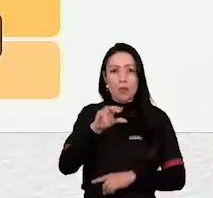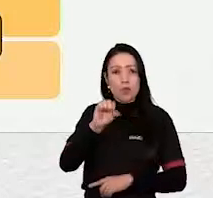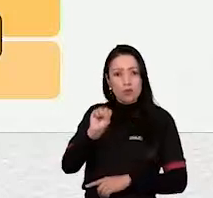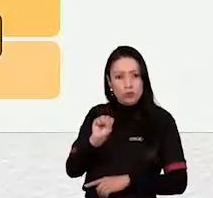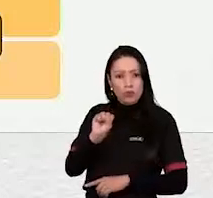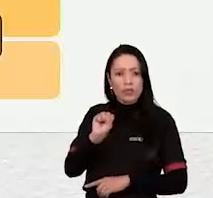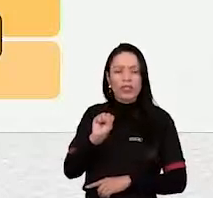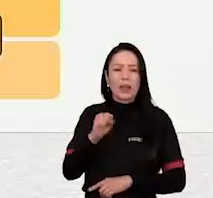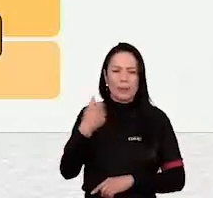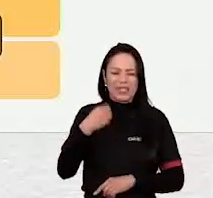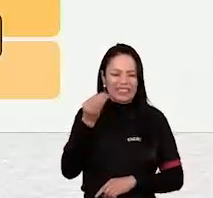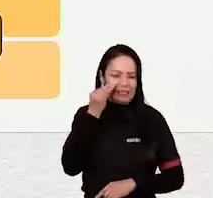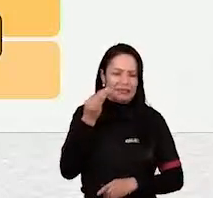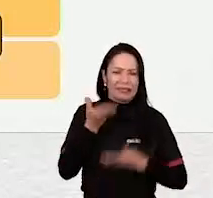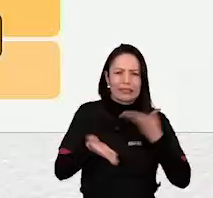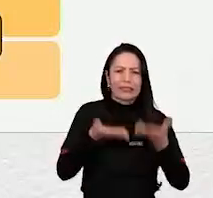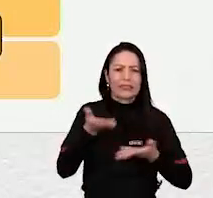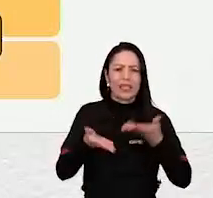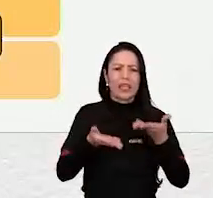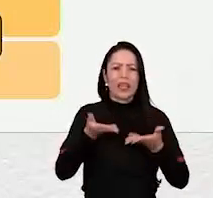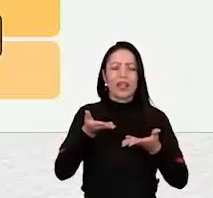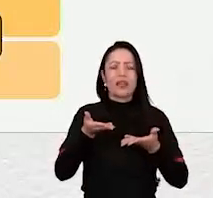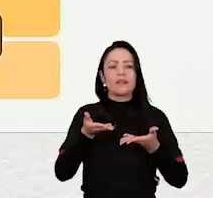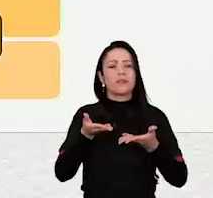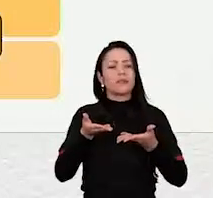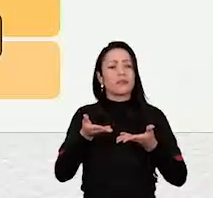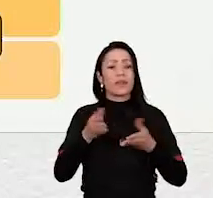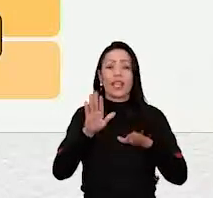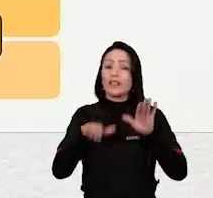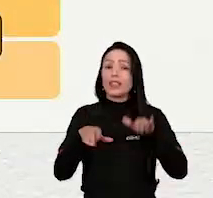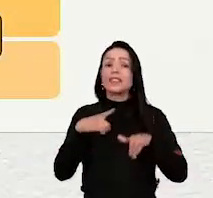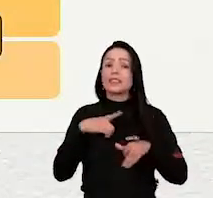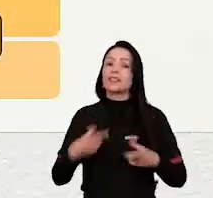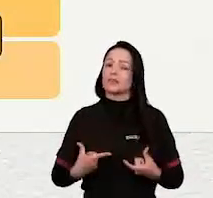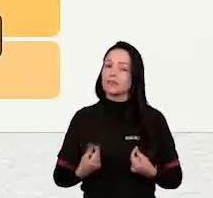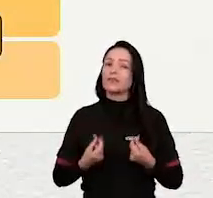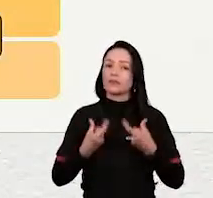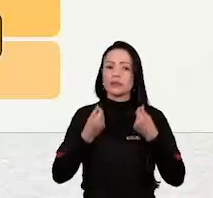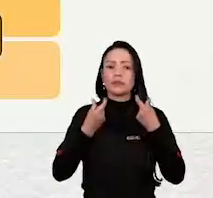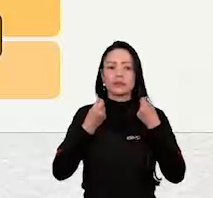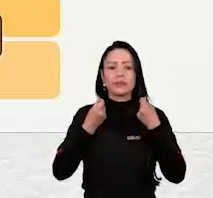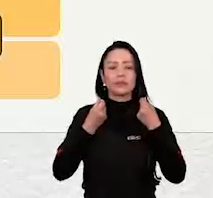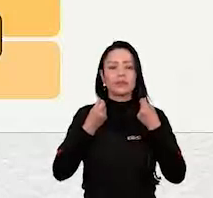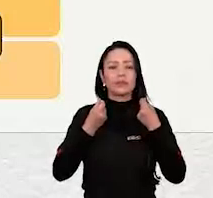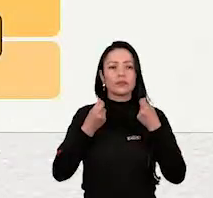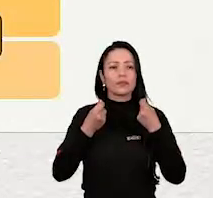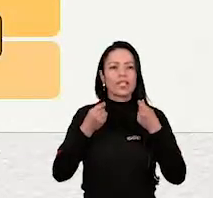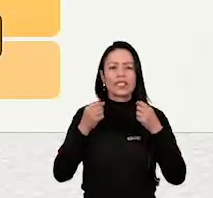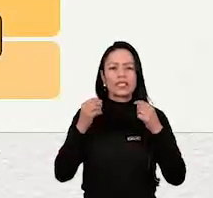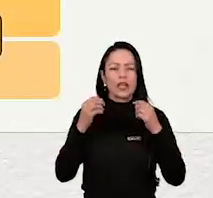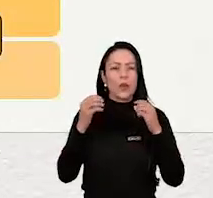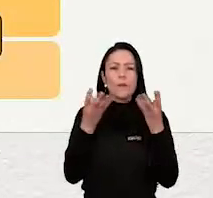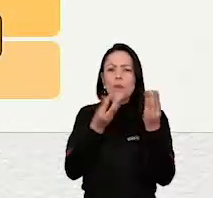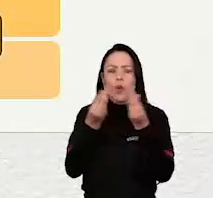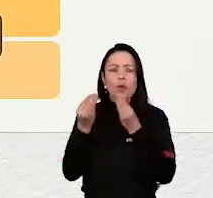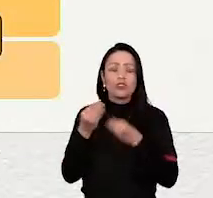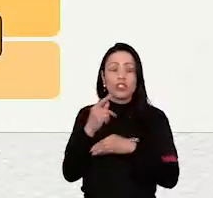de ficar tentando tratar, eles têm muitas vezes neoplasia, hiperplasia, pólipos e